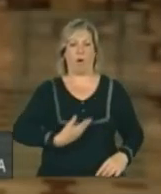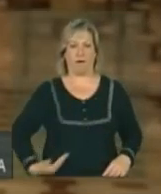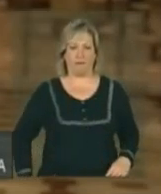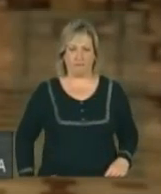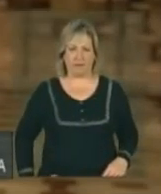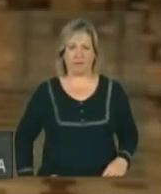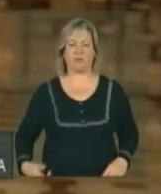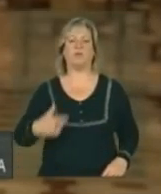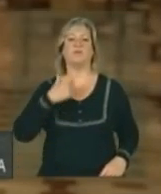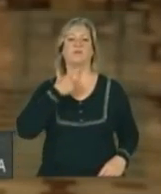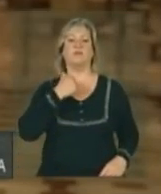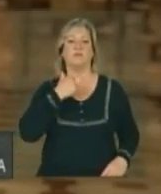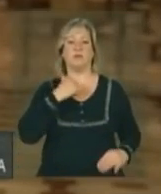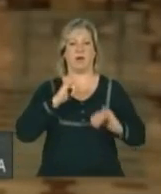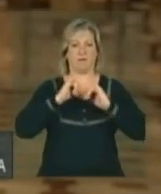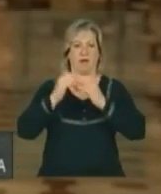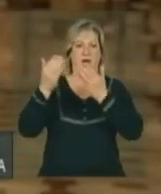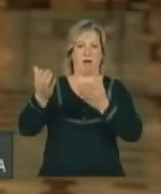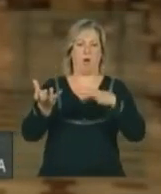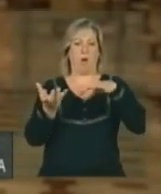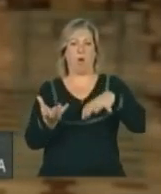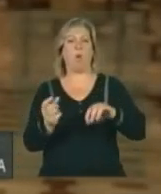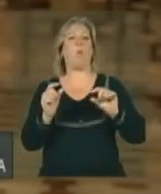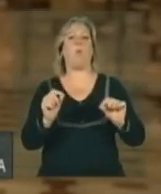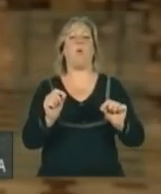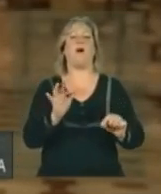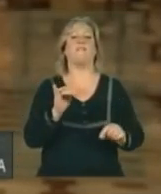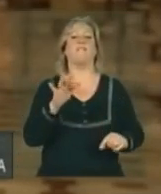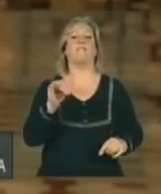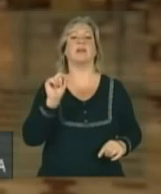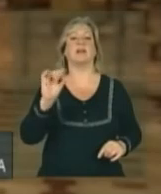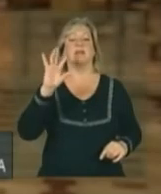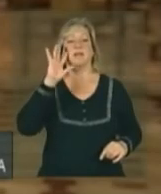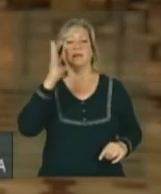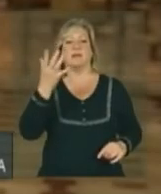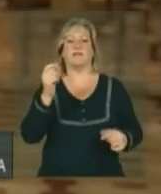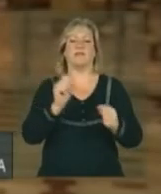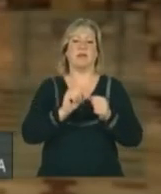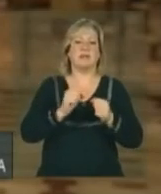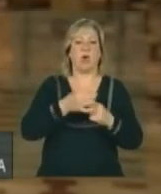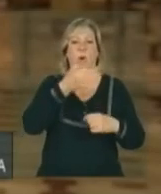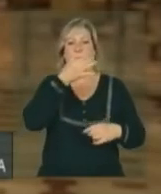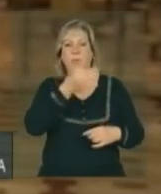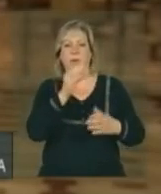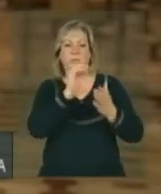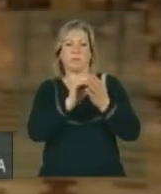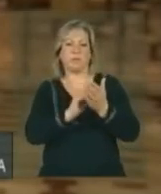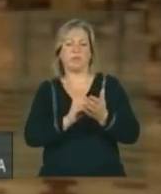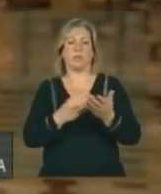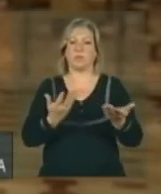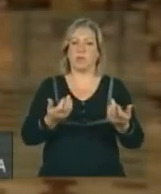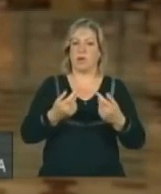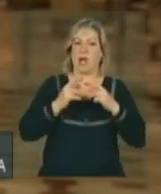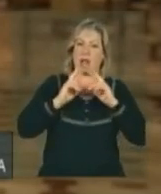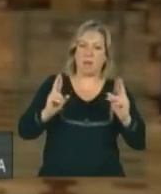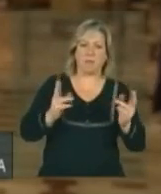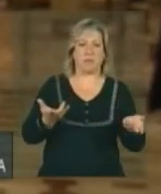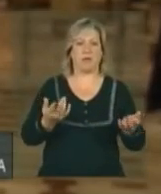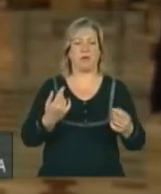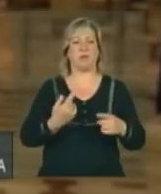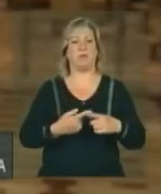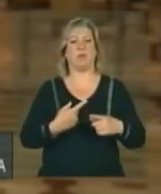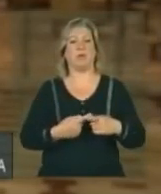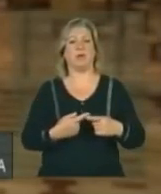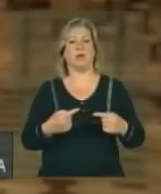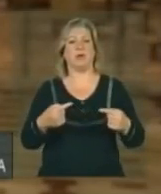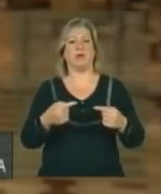na redação, né, é sinal de que, evidentemente, a FIFA deve ter feito alguma observação, alguma crítica, alguma queixa, senão não teria sentido